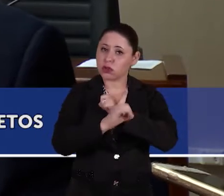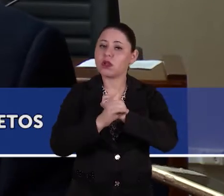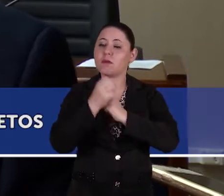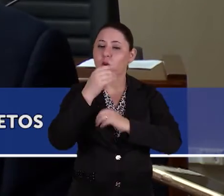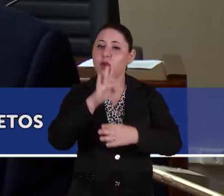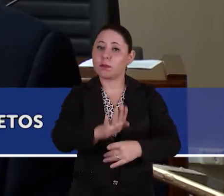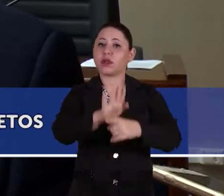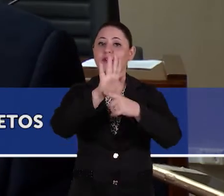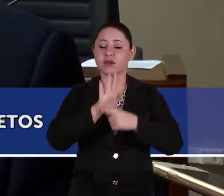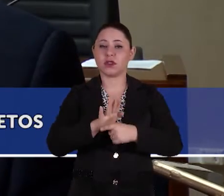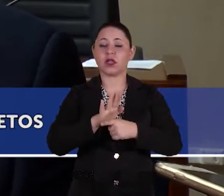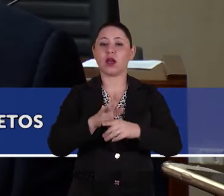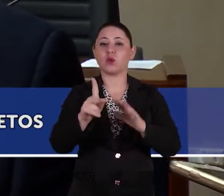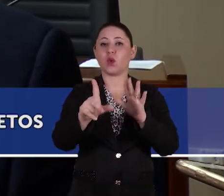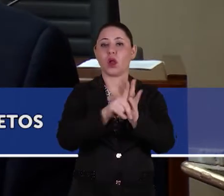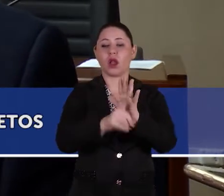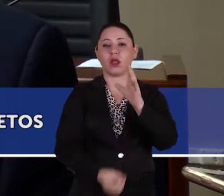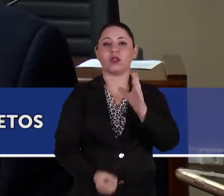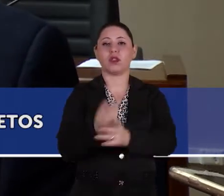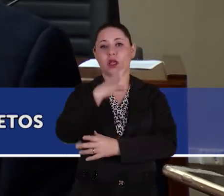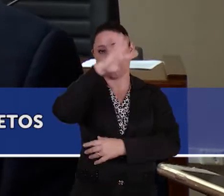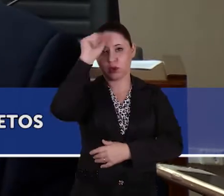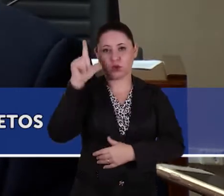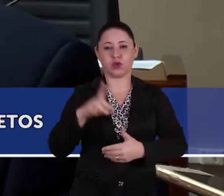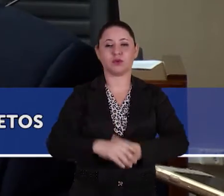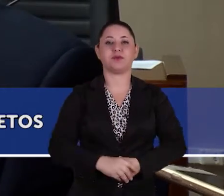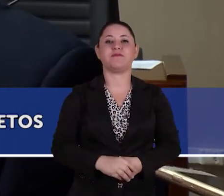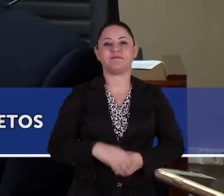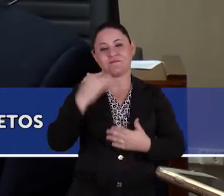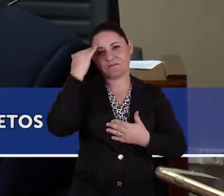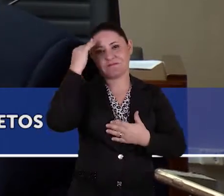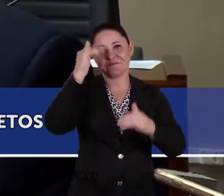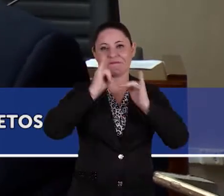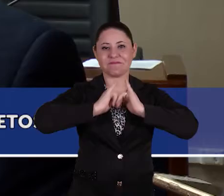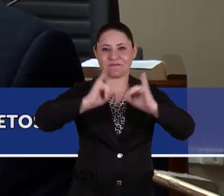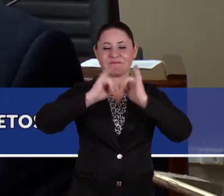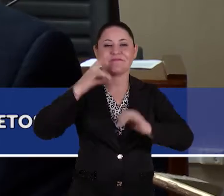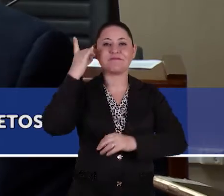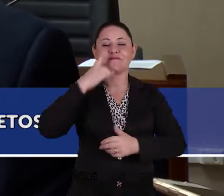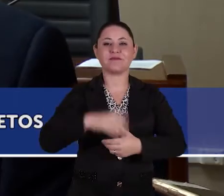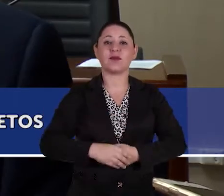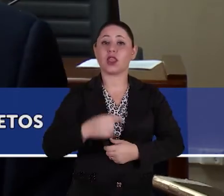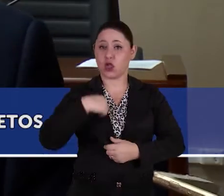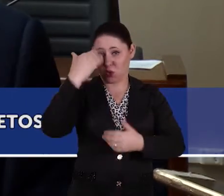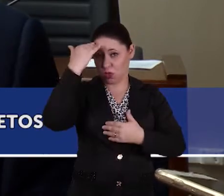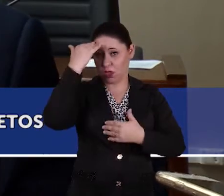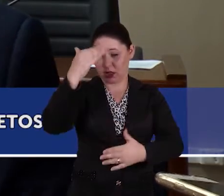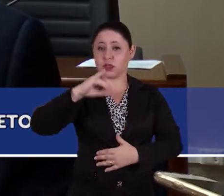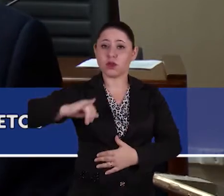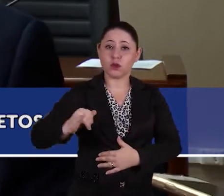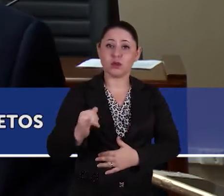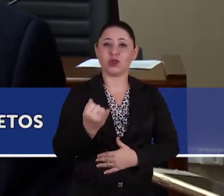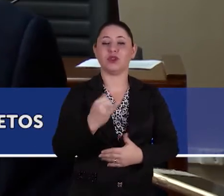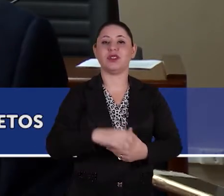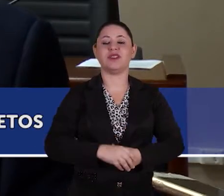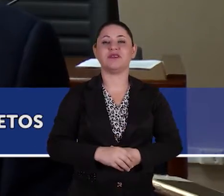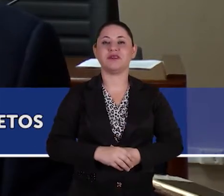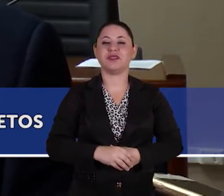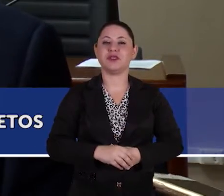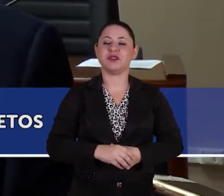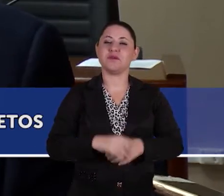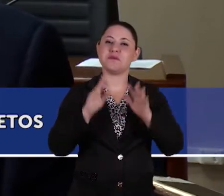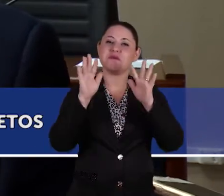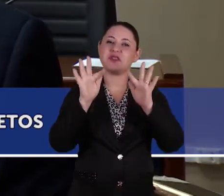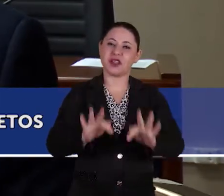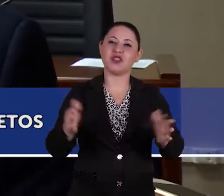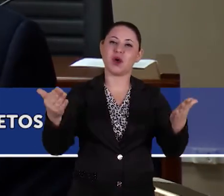seja beneficiado, então, com as leis criadas do Mato Grosso do Sul. Obrigada pelas informações, deputado. Eu que agradeço a oportunidade e de poder